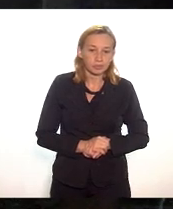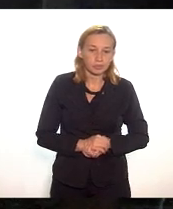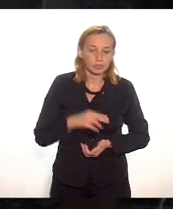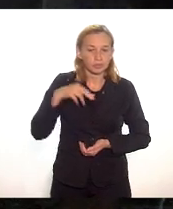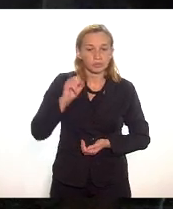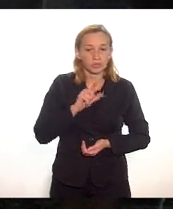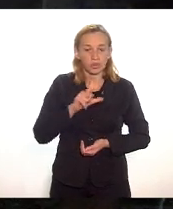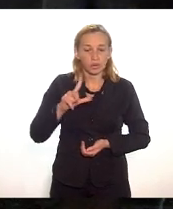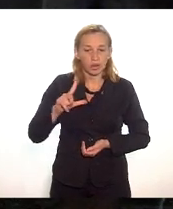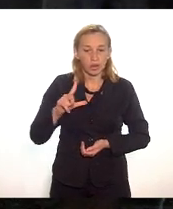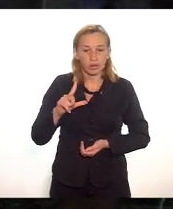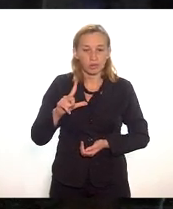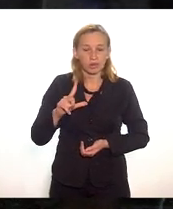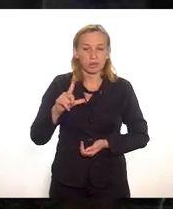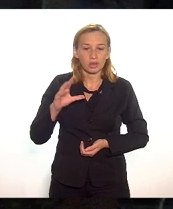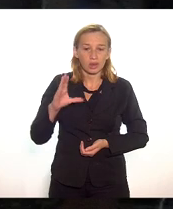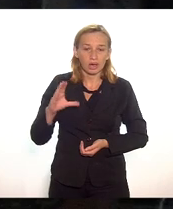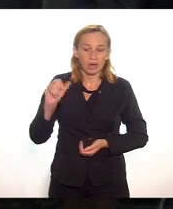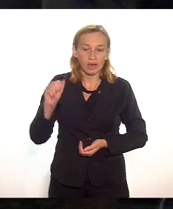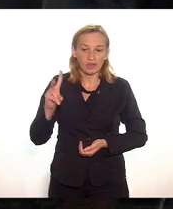Noel de Carvalho.